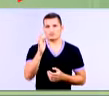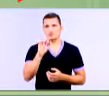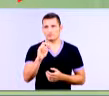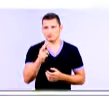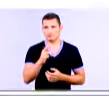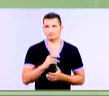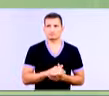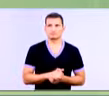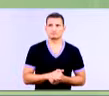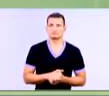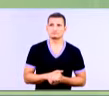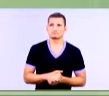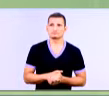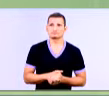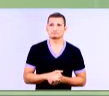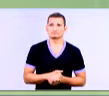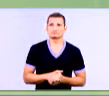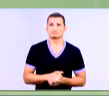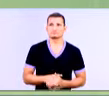na nossa disciplina.